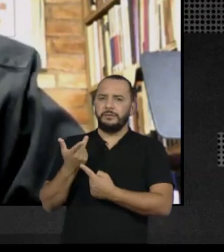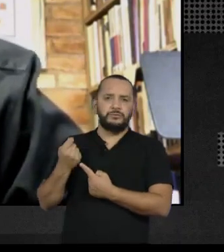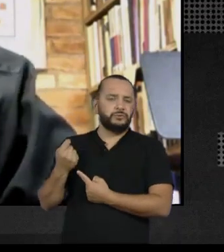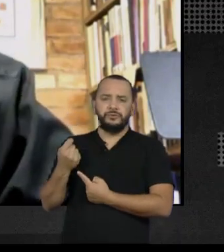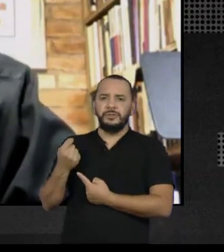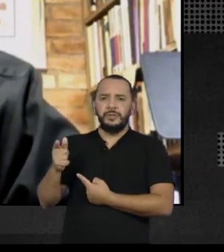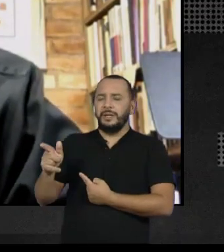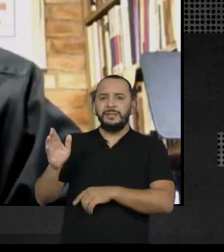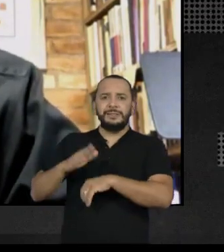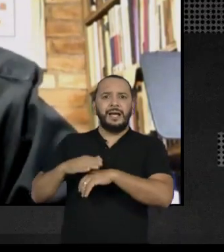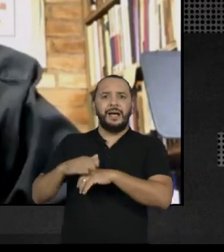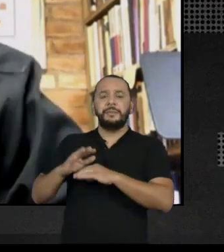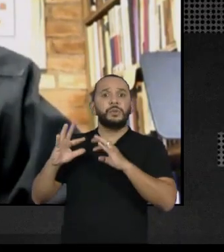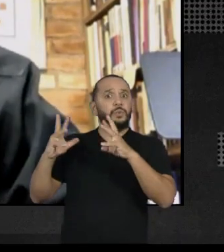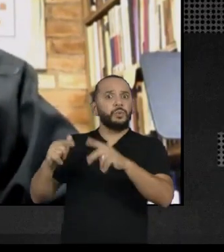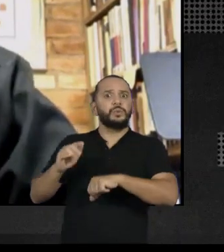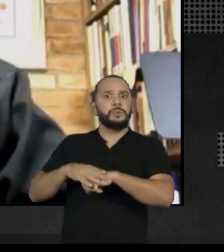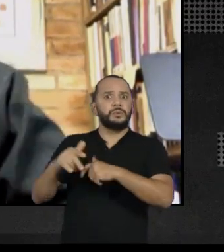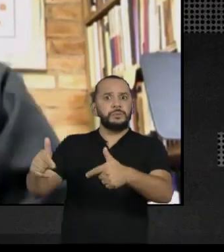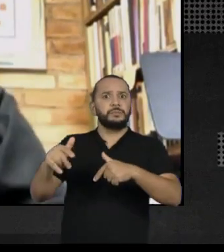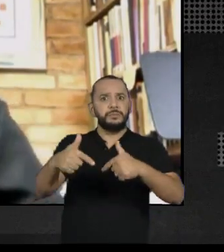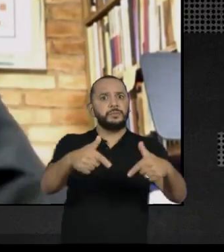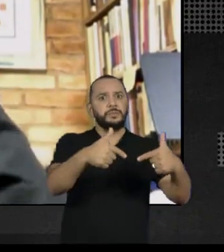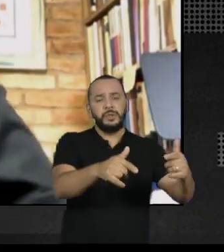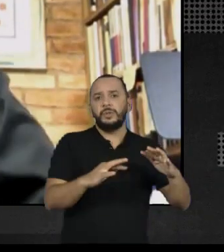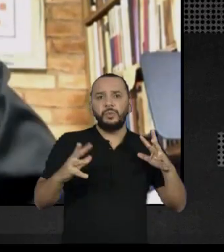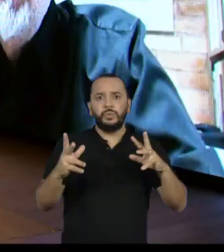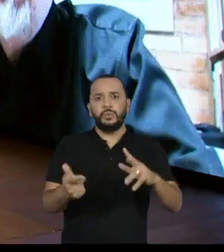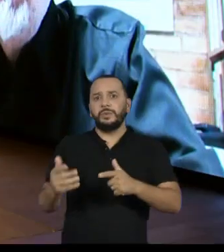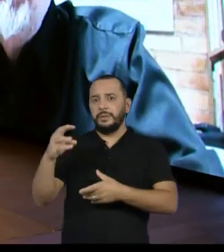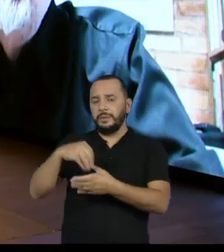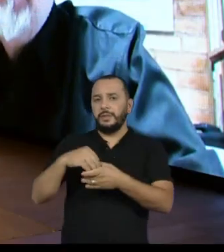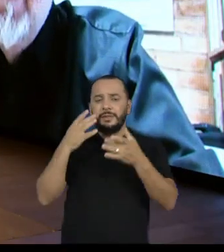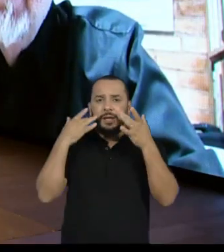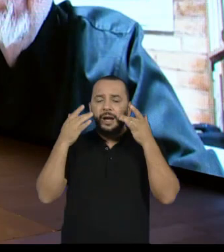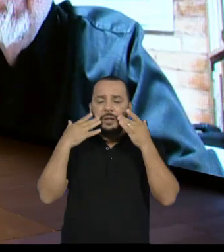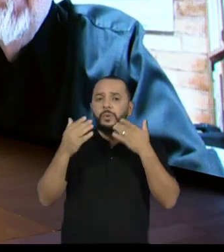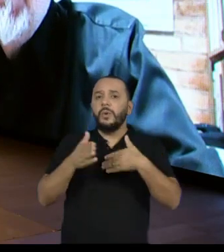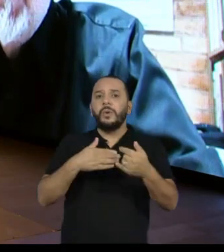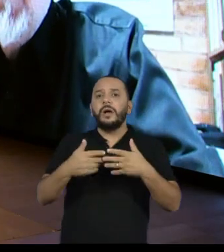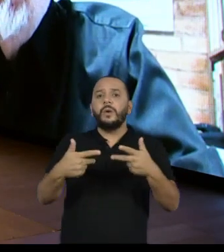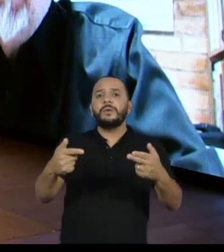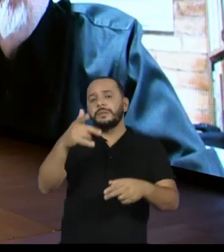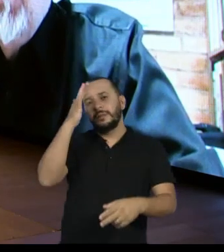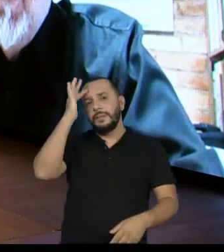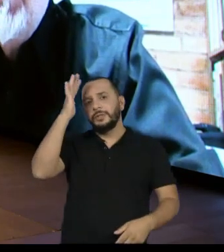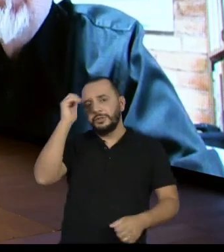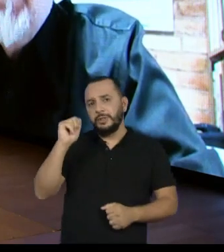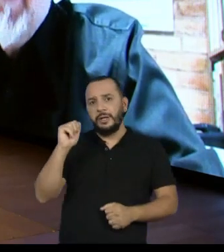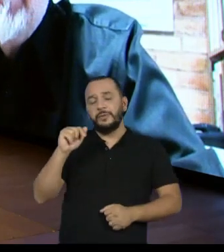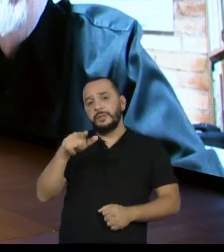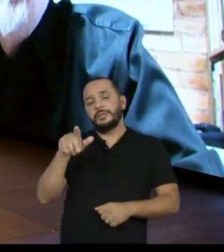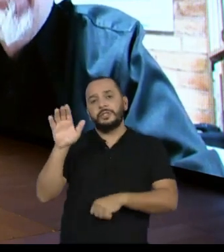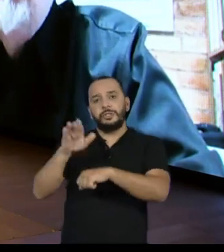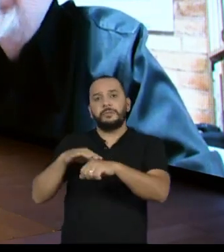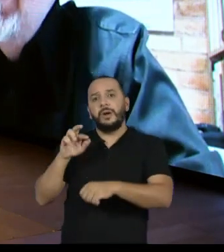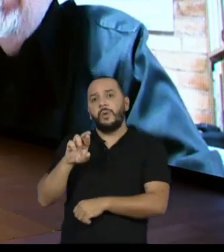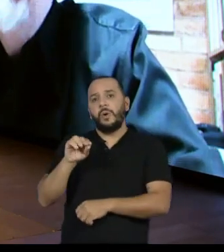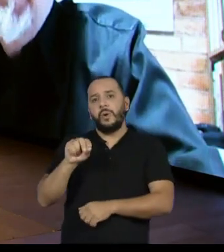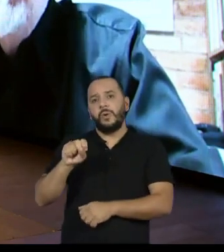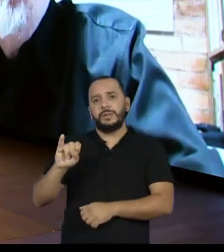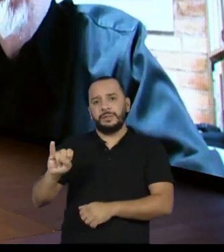é um dos últimos, né? De um que detém nas mãos uma habilidade e